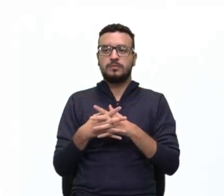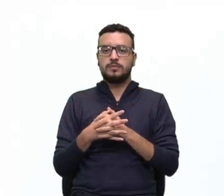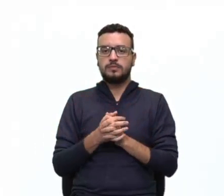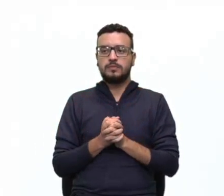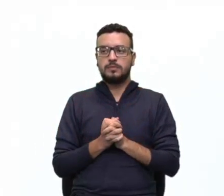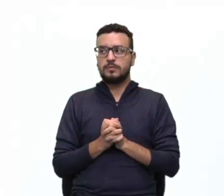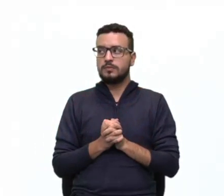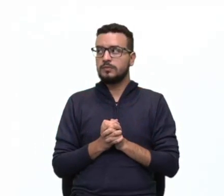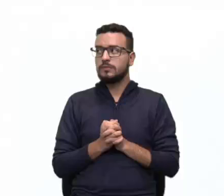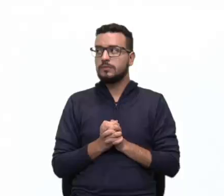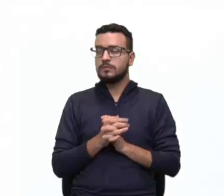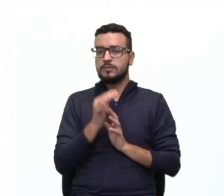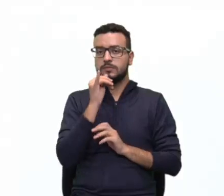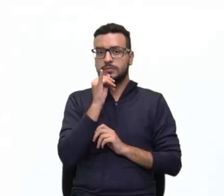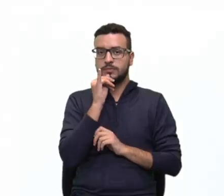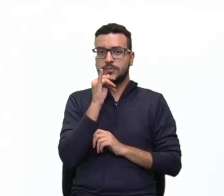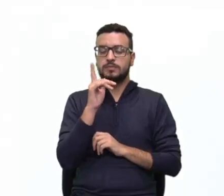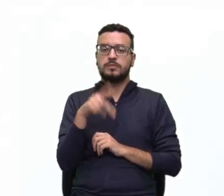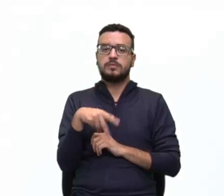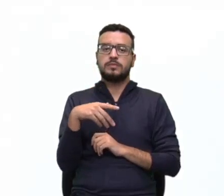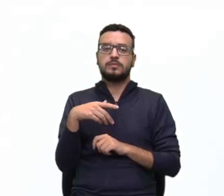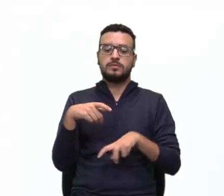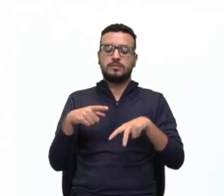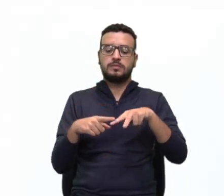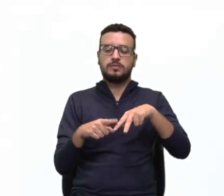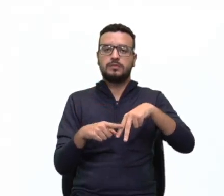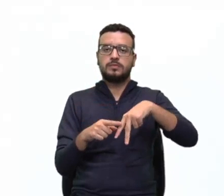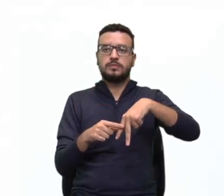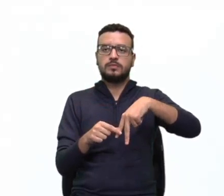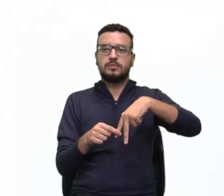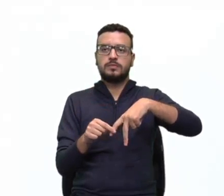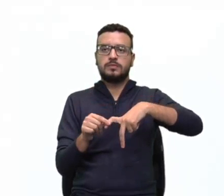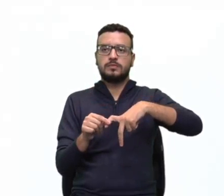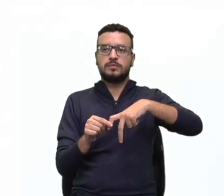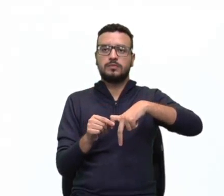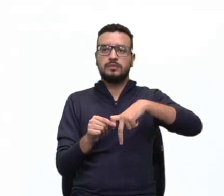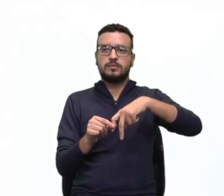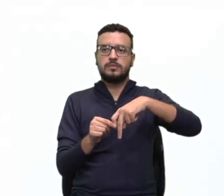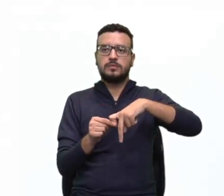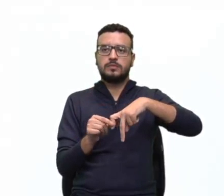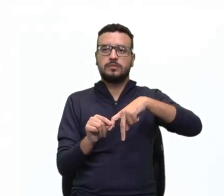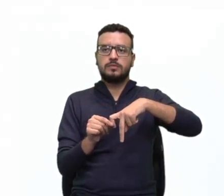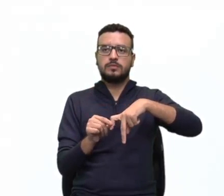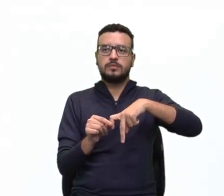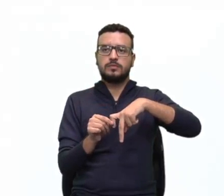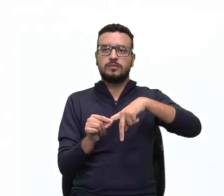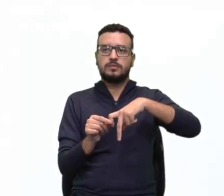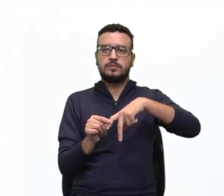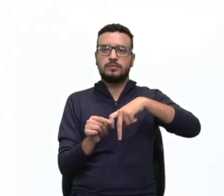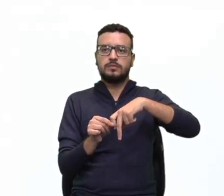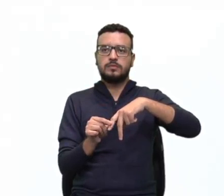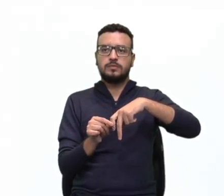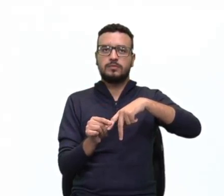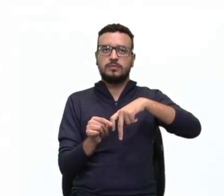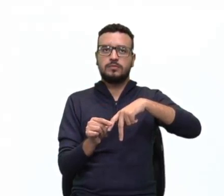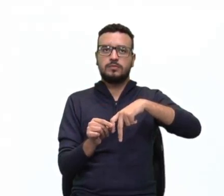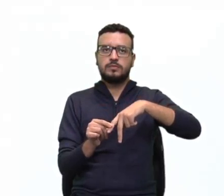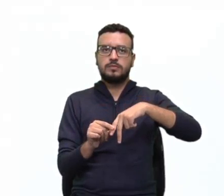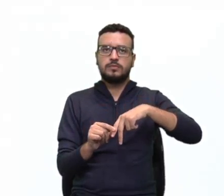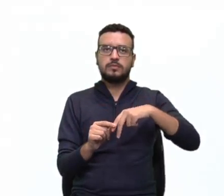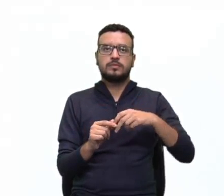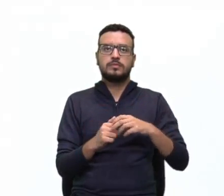pessoal. Exemplo, joelho. Como que é o nome dessa? Gínglimo.